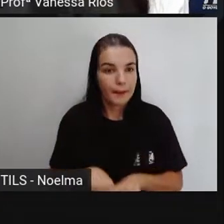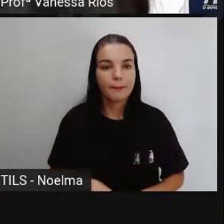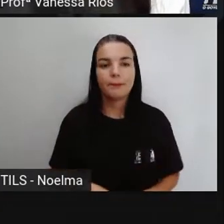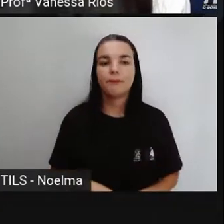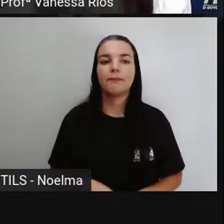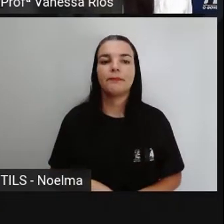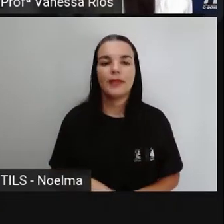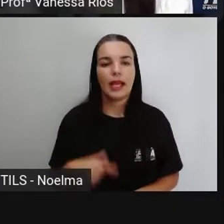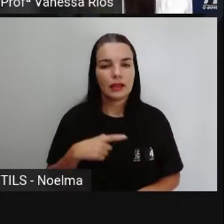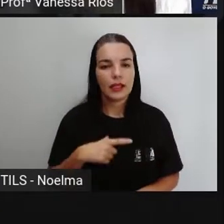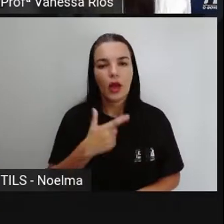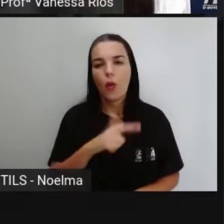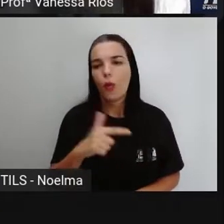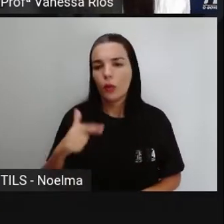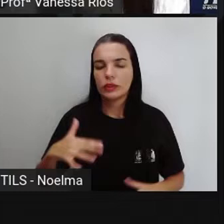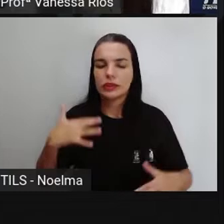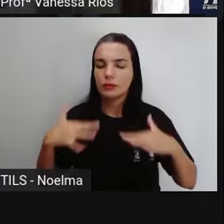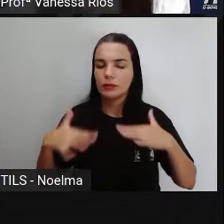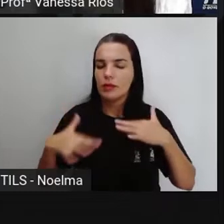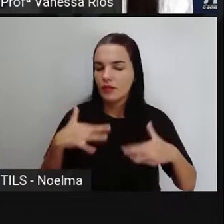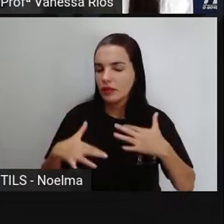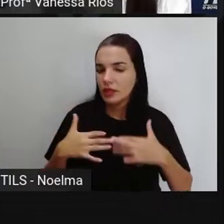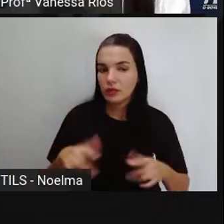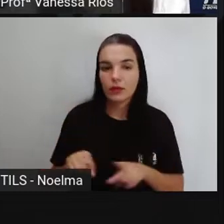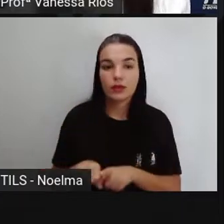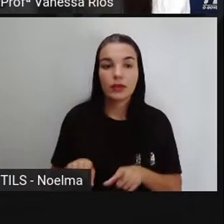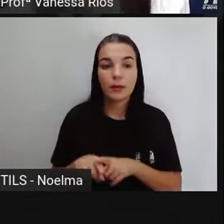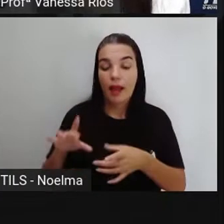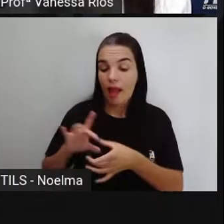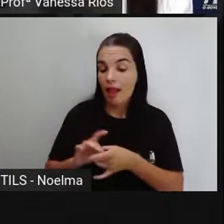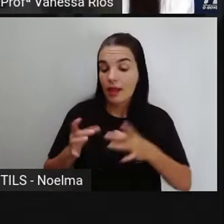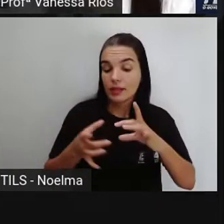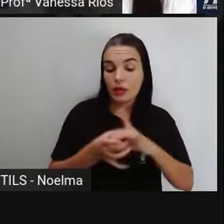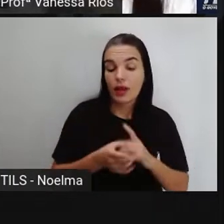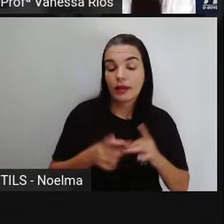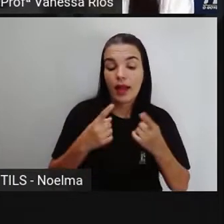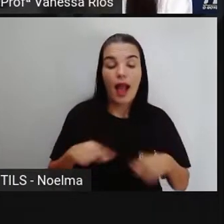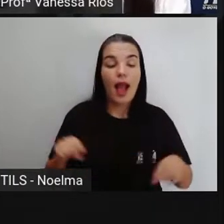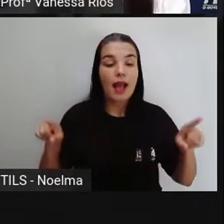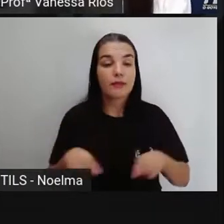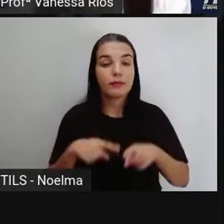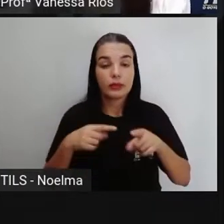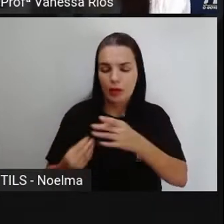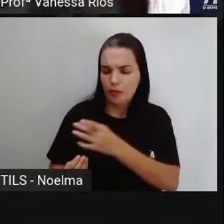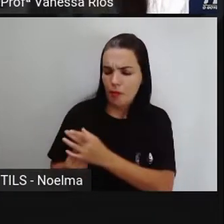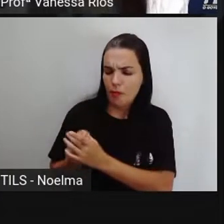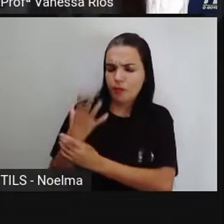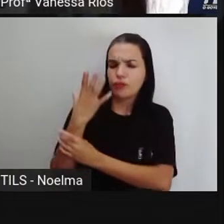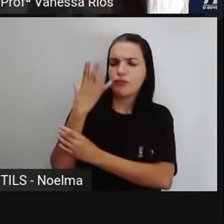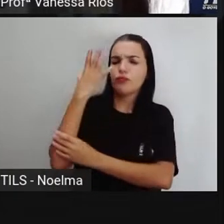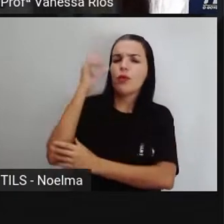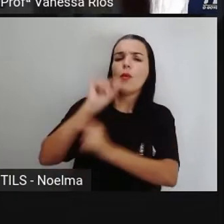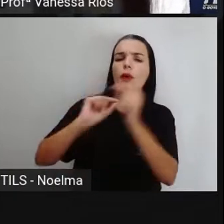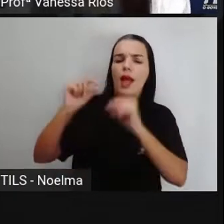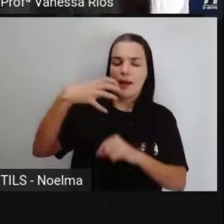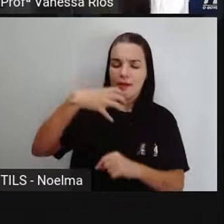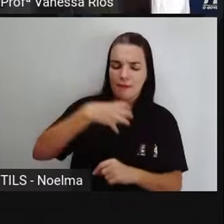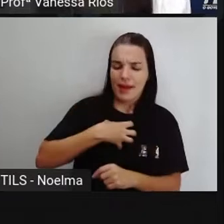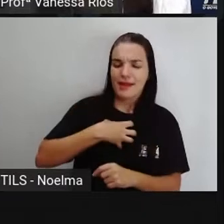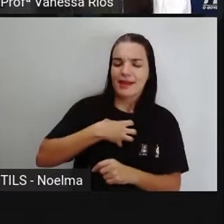várias outras manifestações relacionadas à música que surgem na Bahia e ganham aí o mundo,